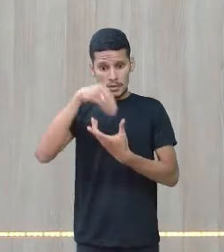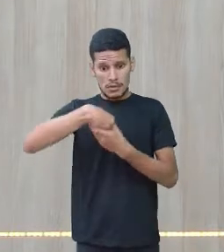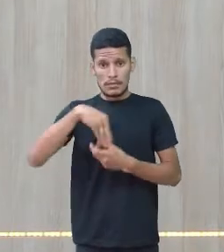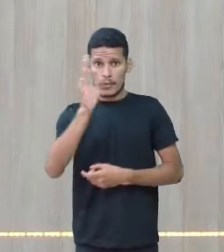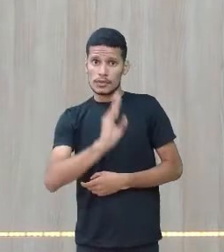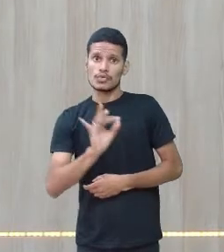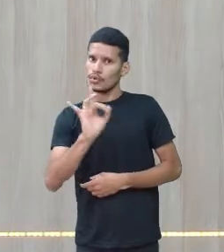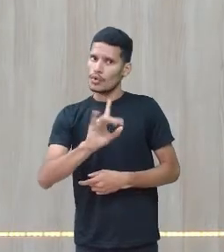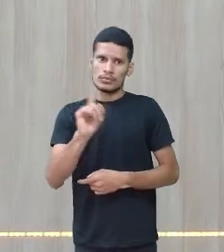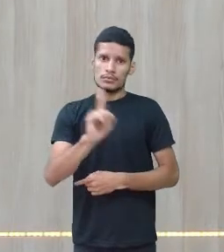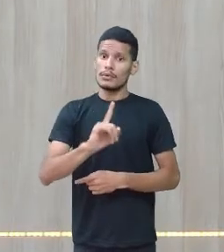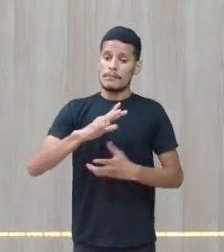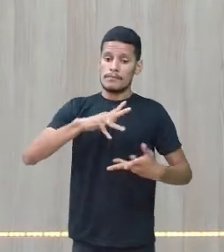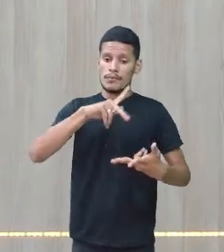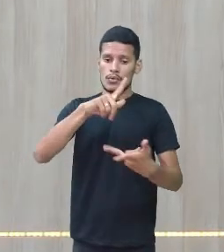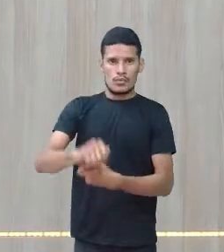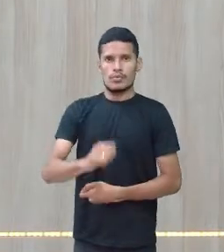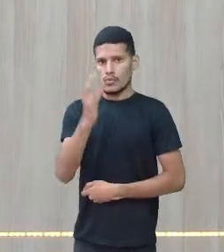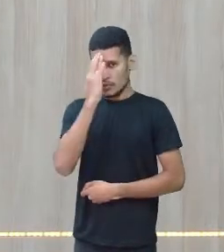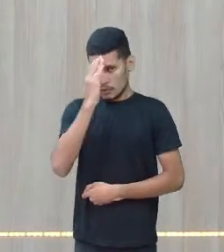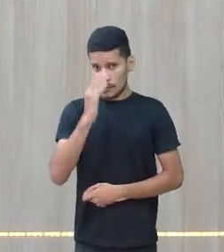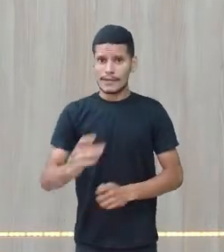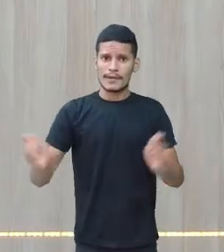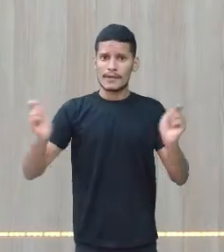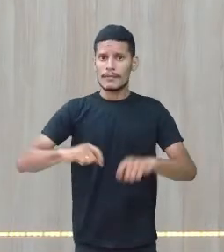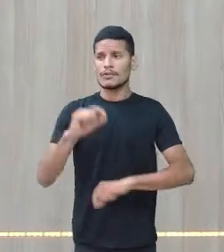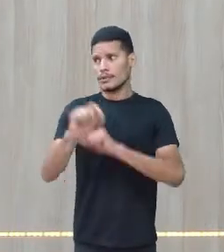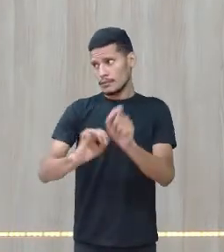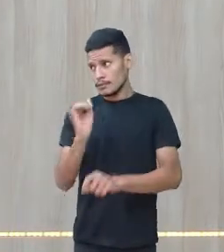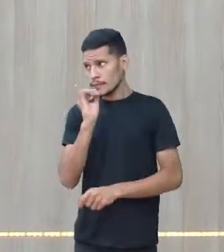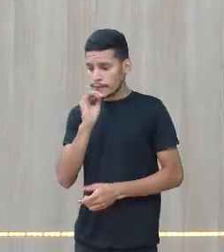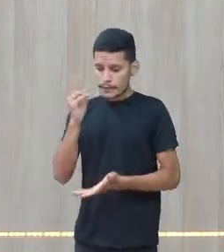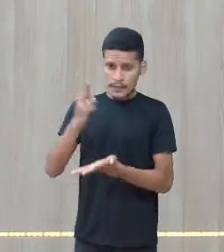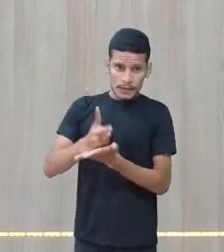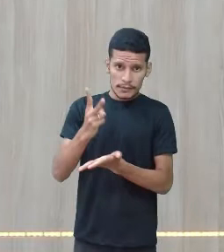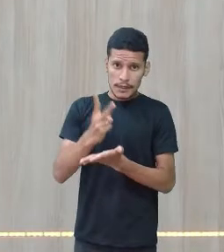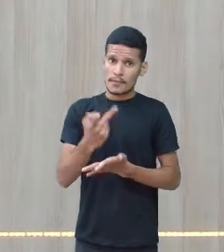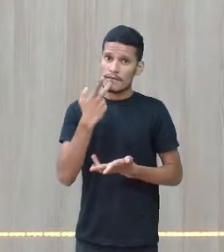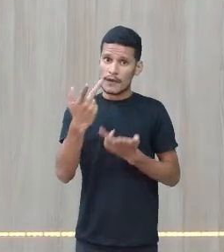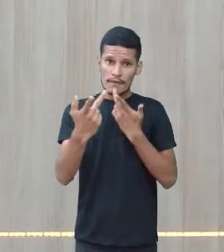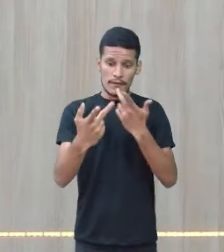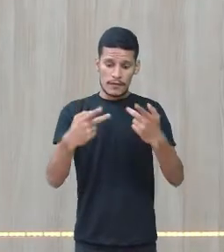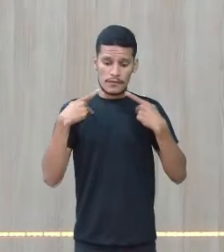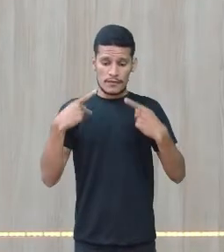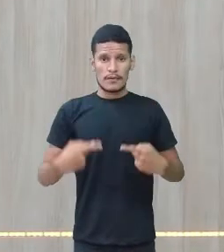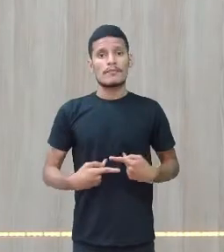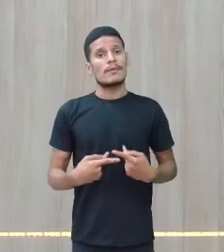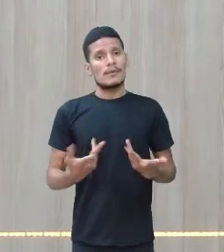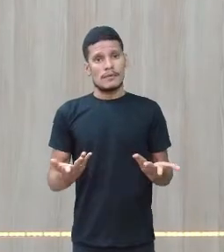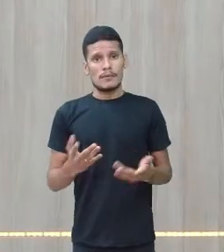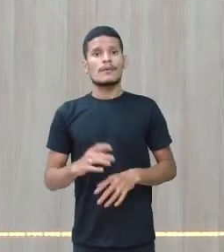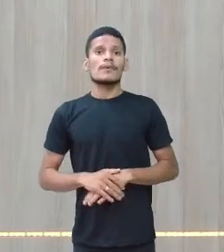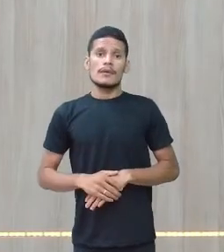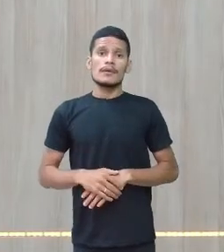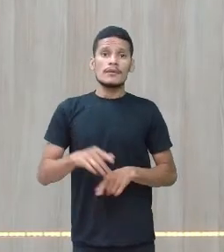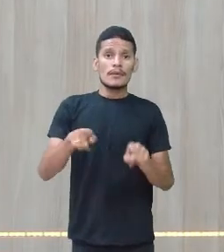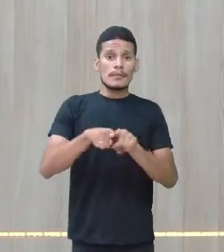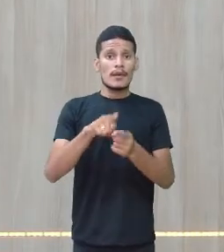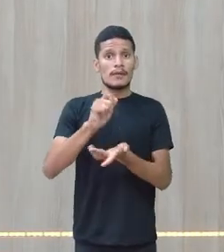mundo, gente, devido, está sempre colocado a questão desse homem contemporâneo, dessas atividades,